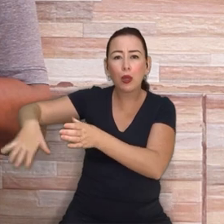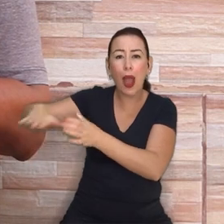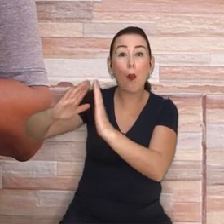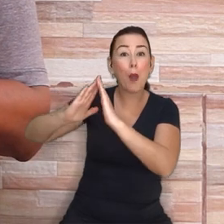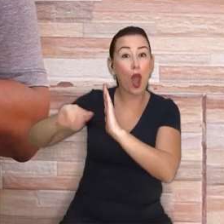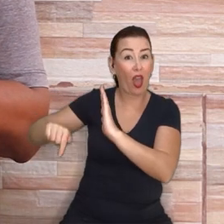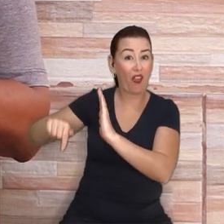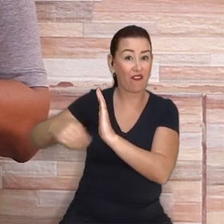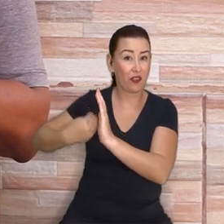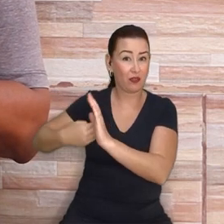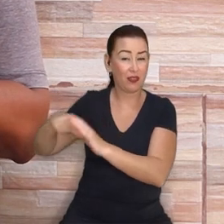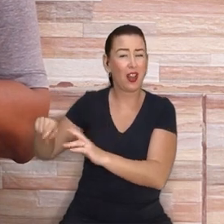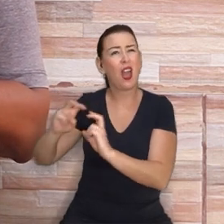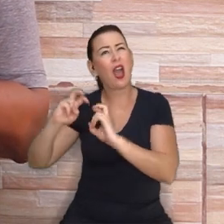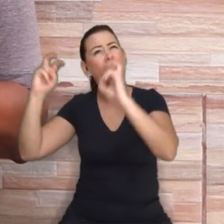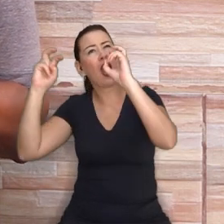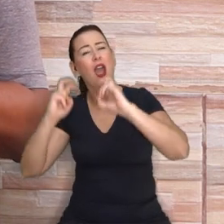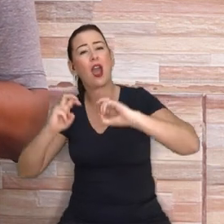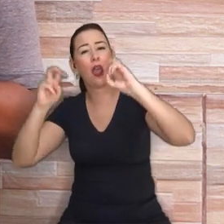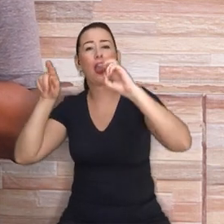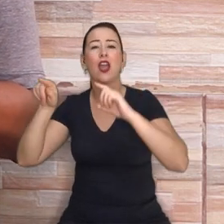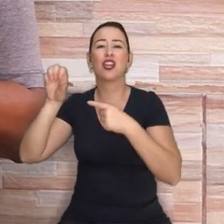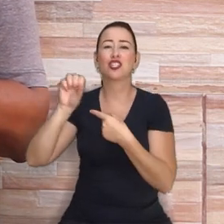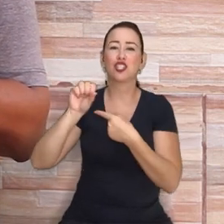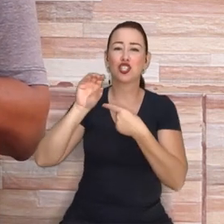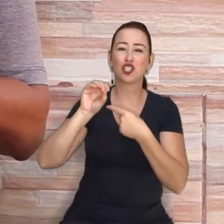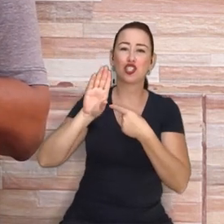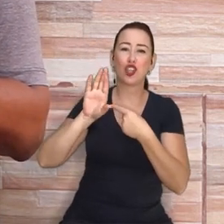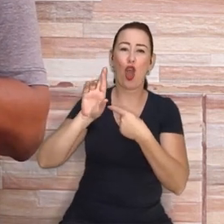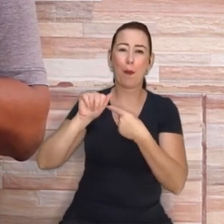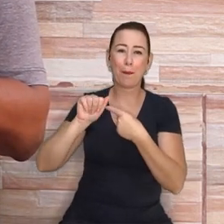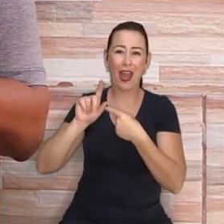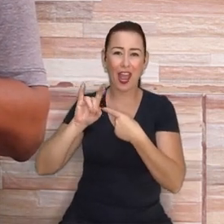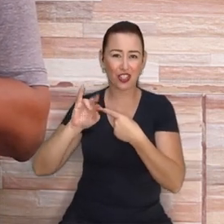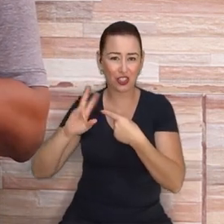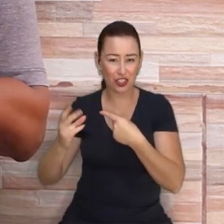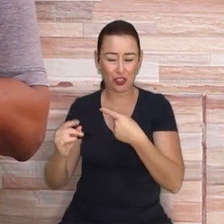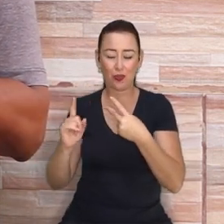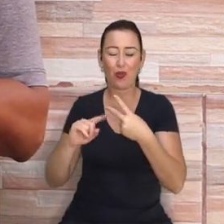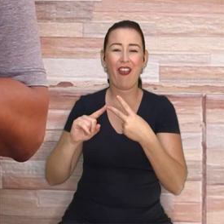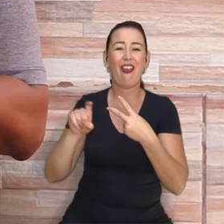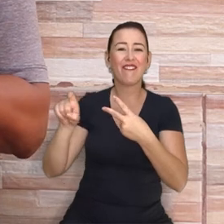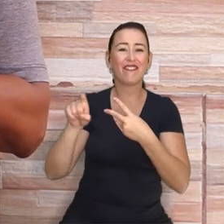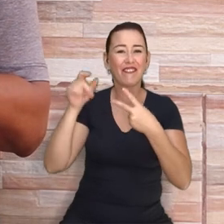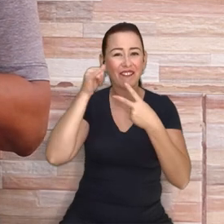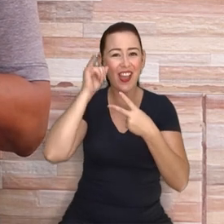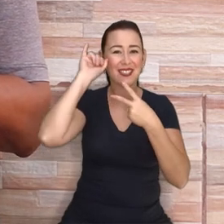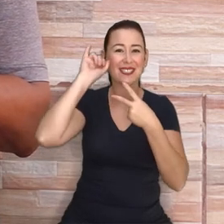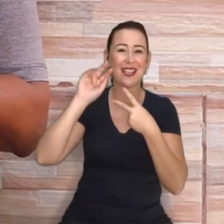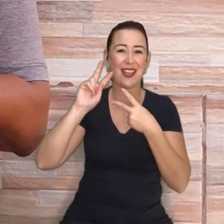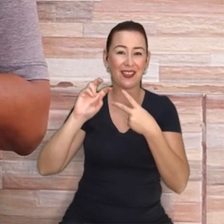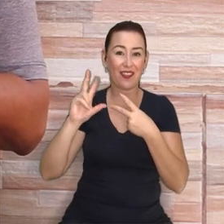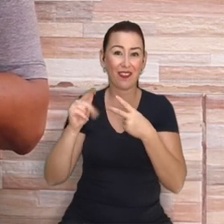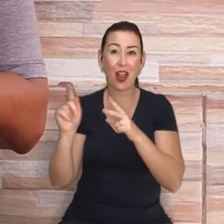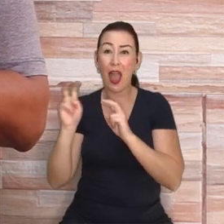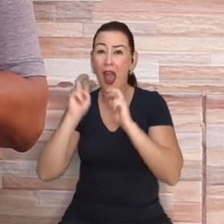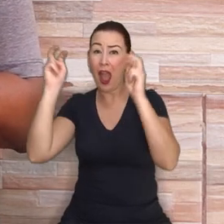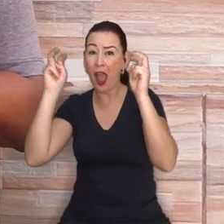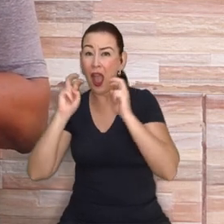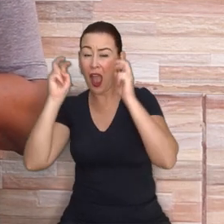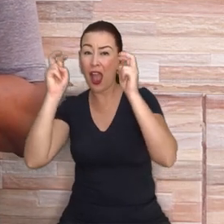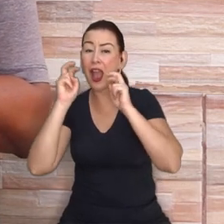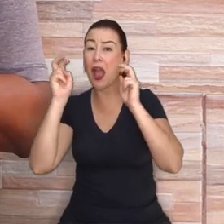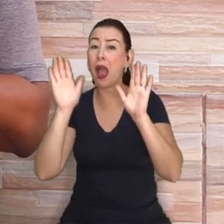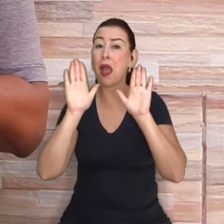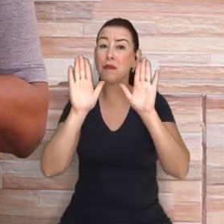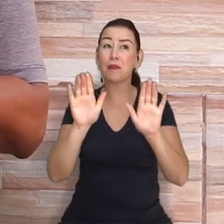sobradinho, gritava na fazenda velha. Só que era assim uma coisa que assombrava com os gritos,